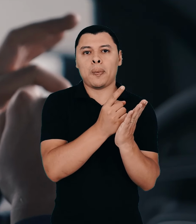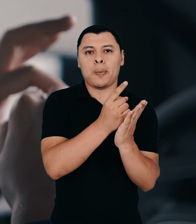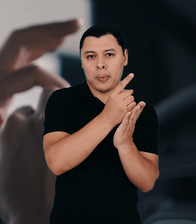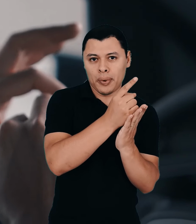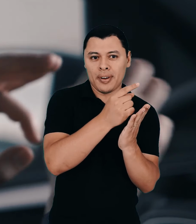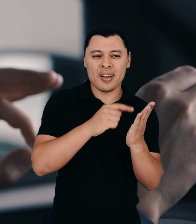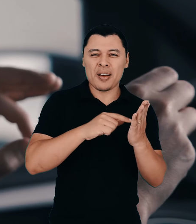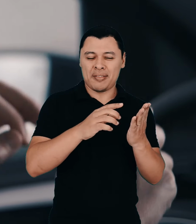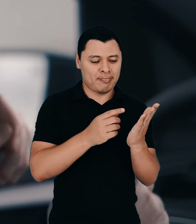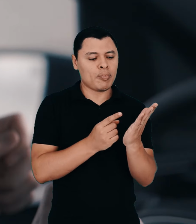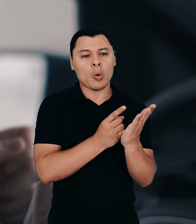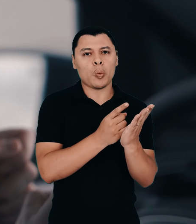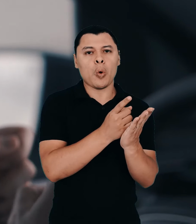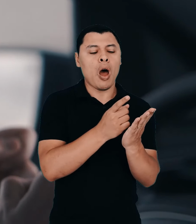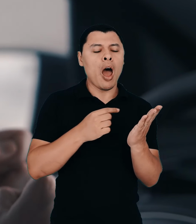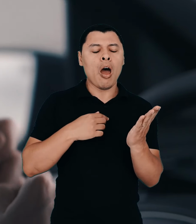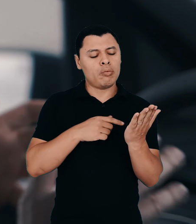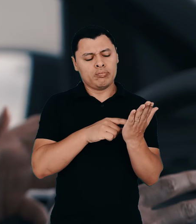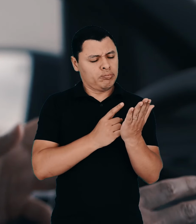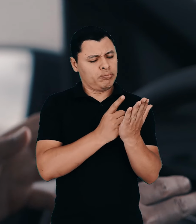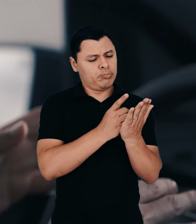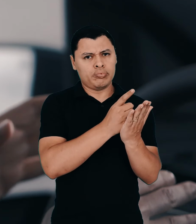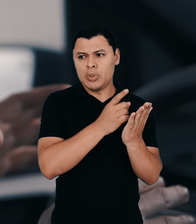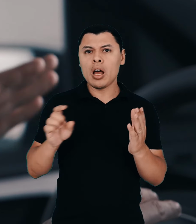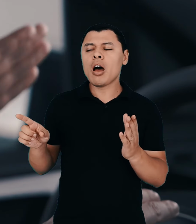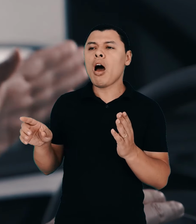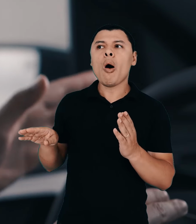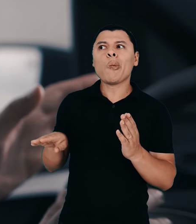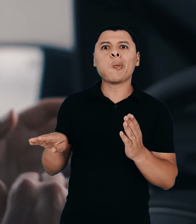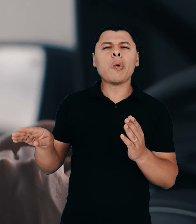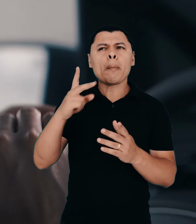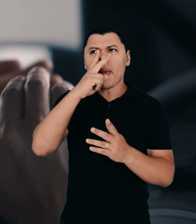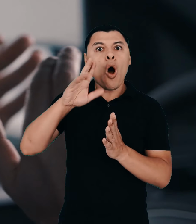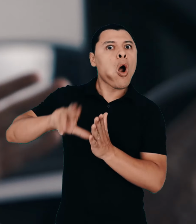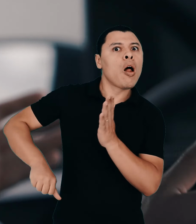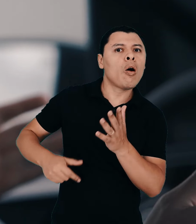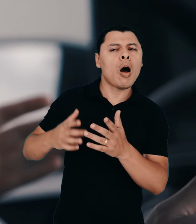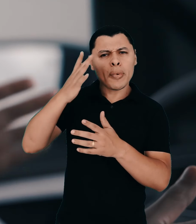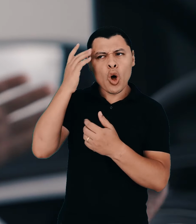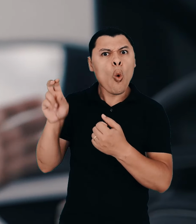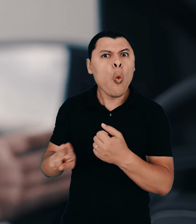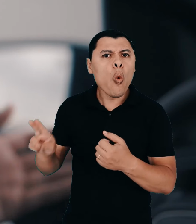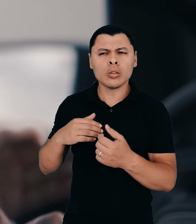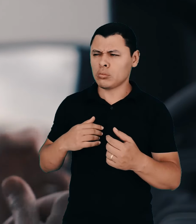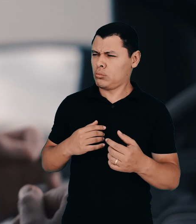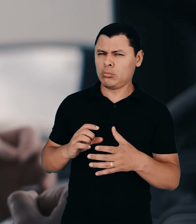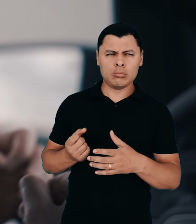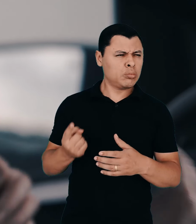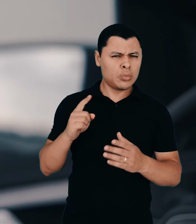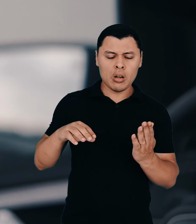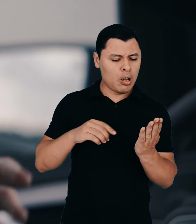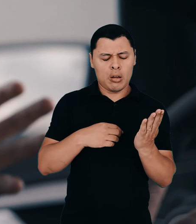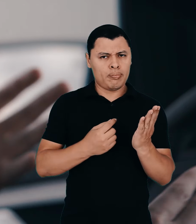e se o veículo passar desse perímetro, você recebe uma notificação no smartphone, tanto em deslocamento quanto em relação à velocidade. Então isso é muito bom, às vezes você vai deixar o carro com alguém, com algum